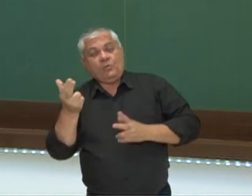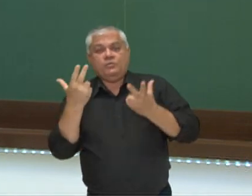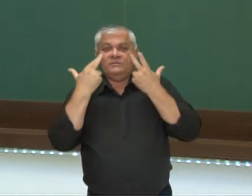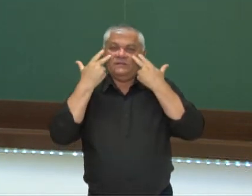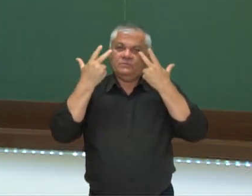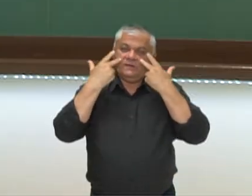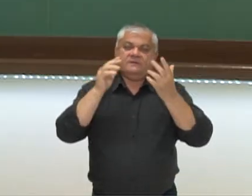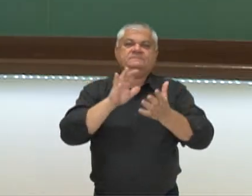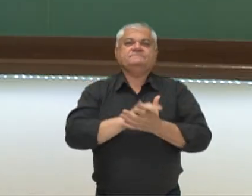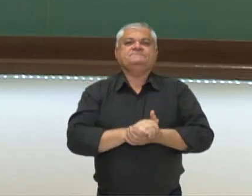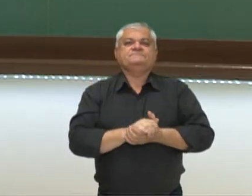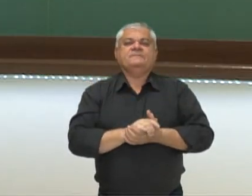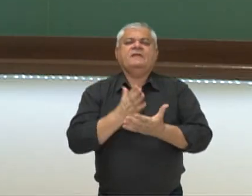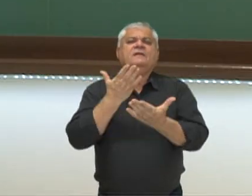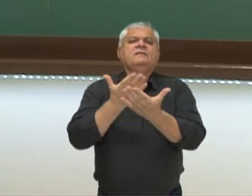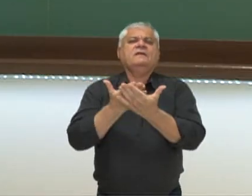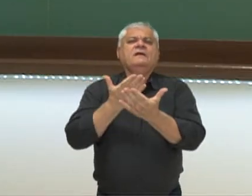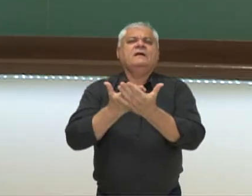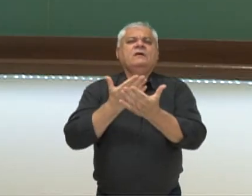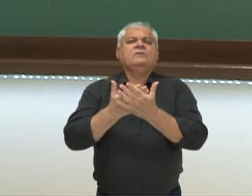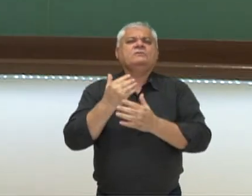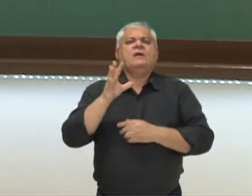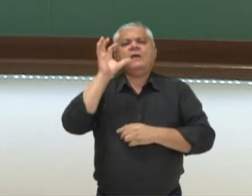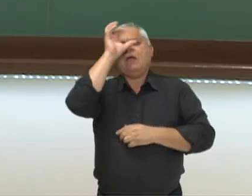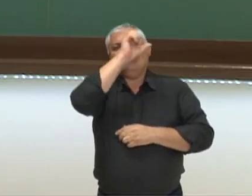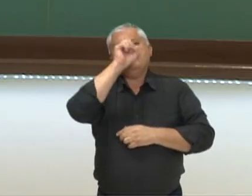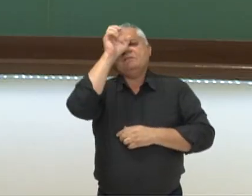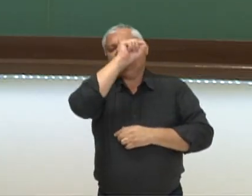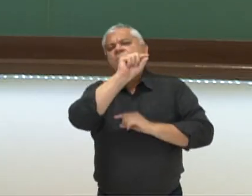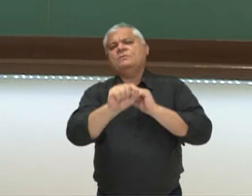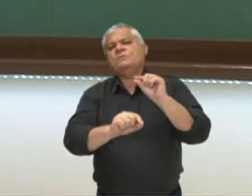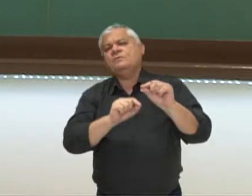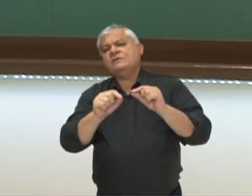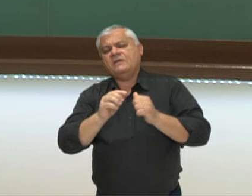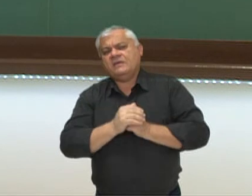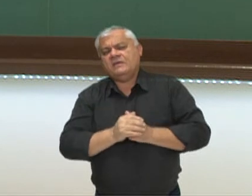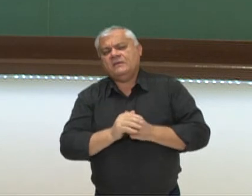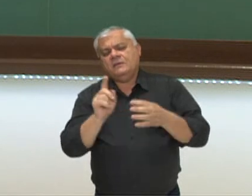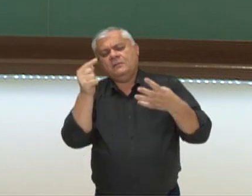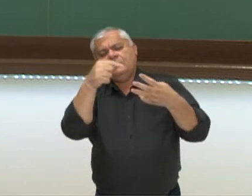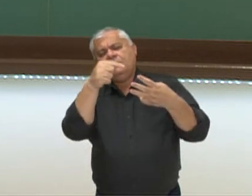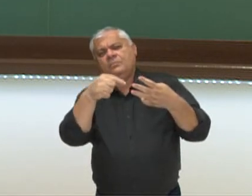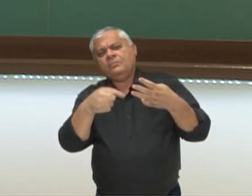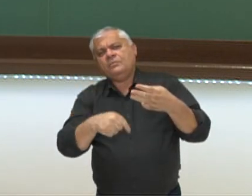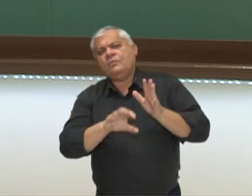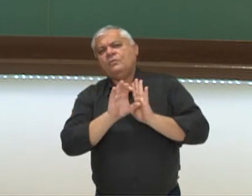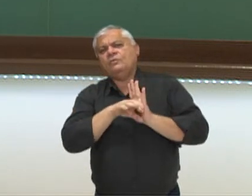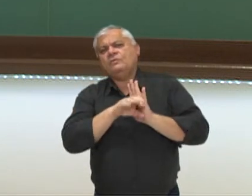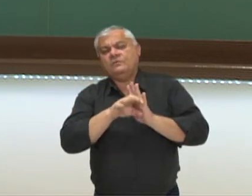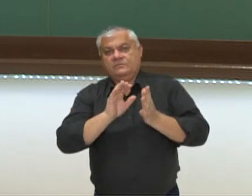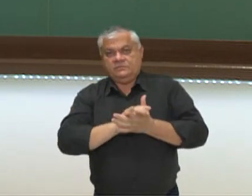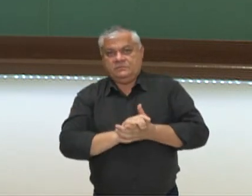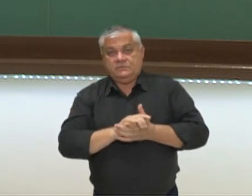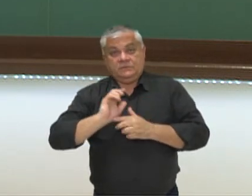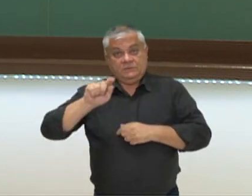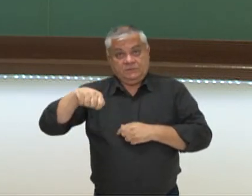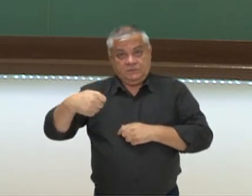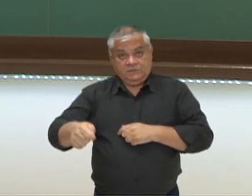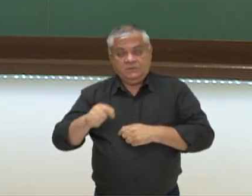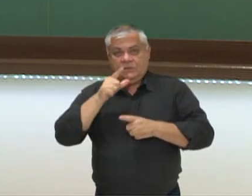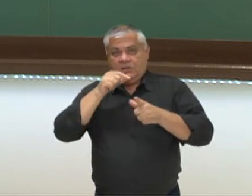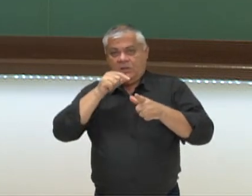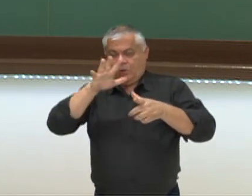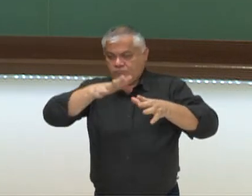naturais. E nessa nossa aula de hoje, afinal de contas, o que nós estudamos? Quais foram os conteúdos abordados? Nós falamos sobre as